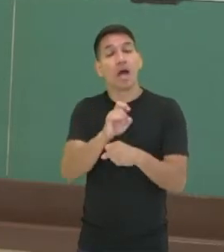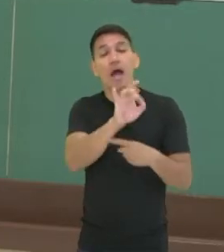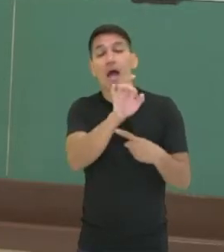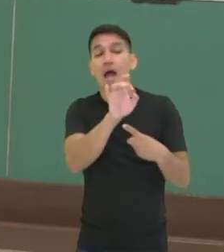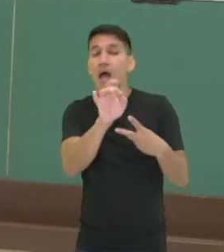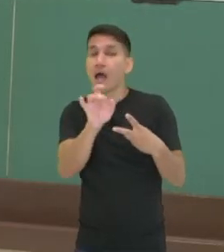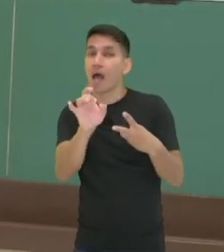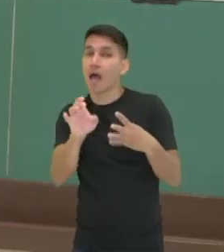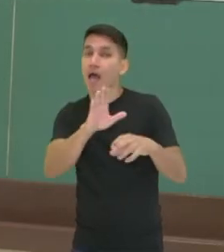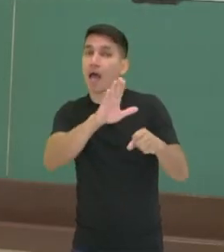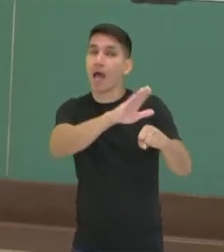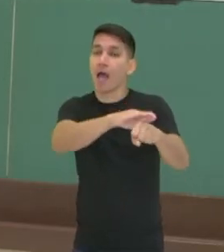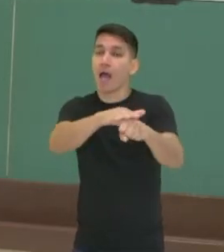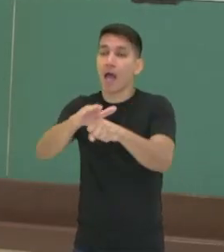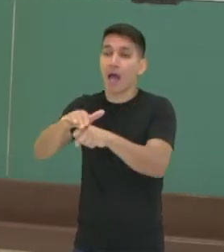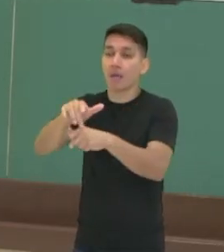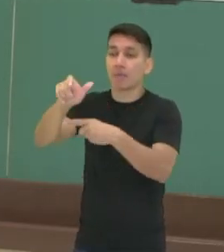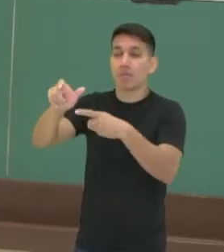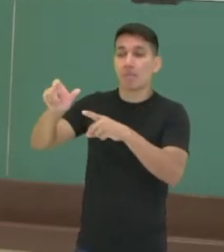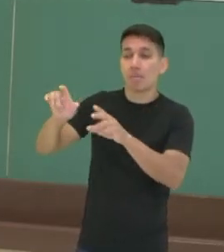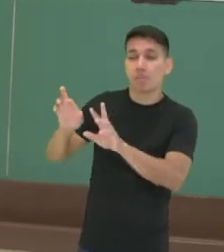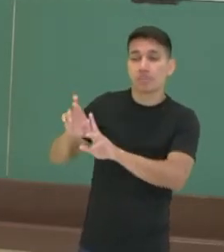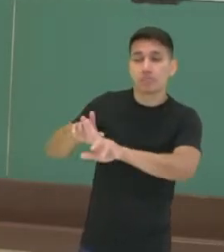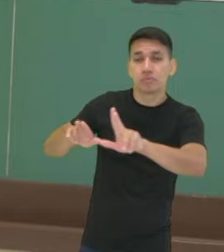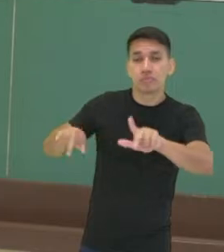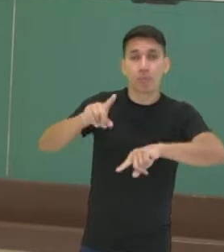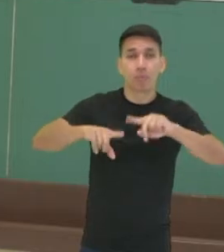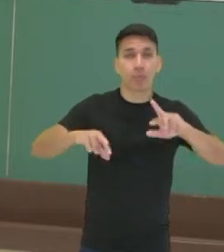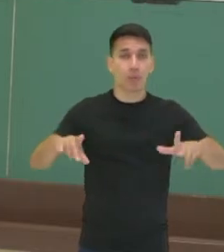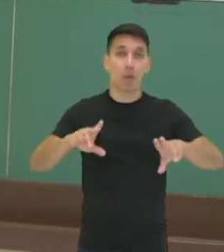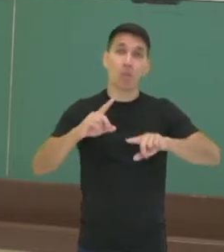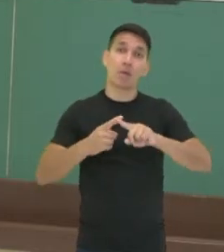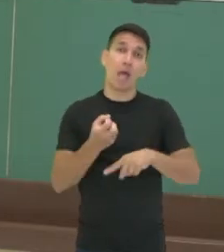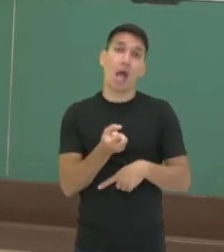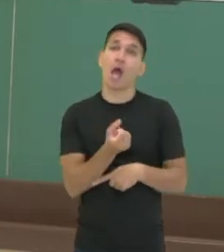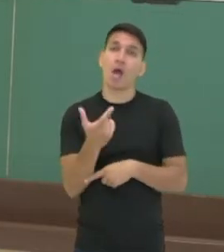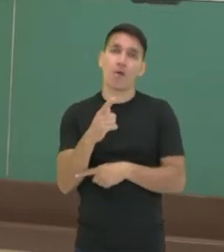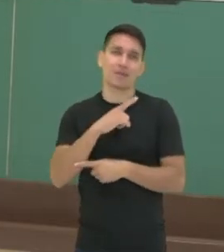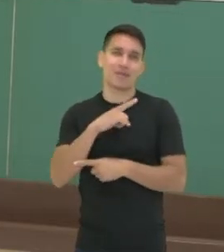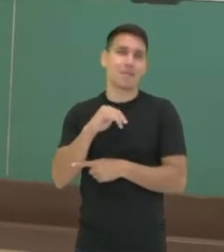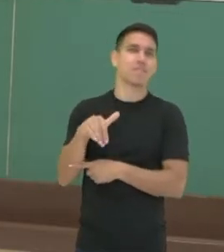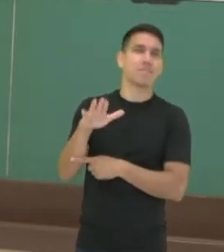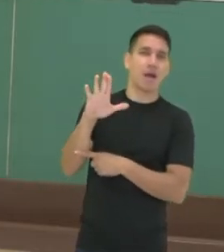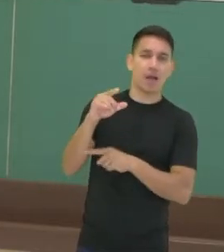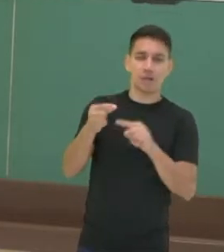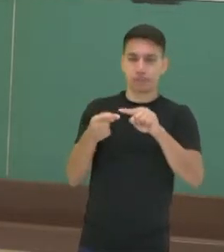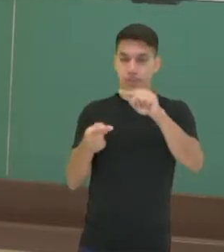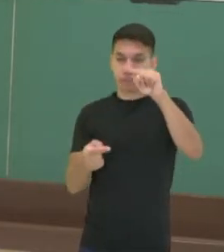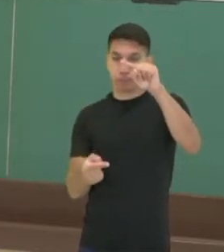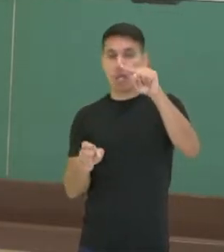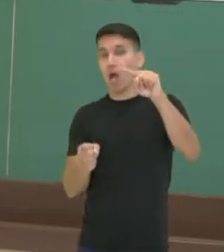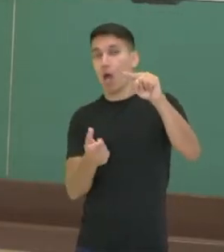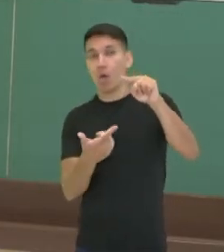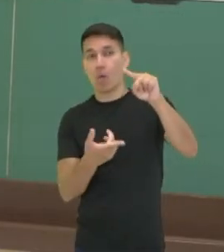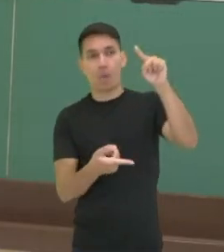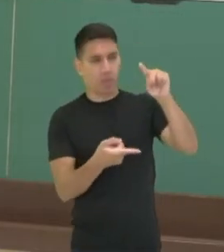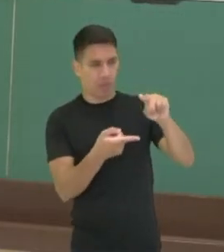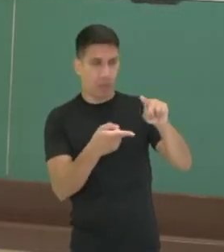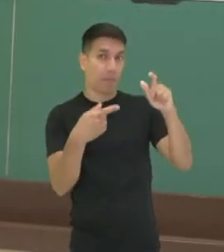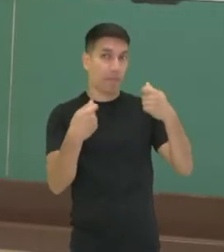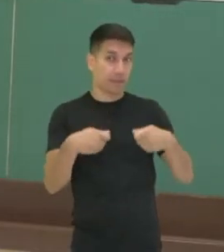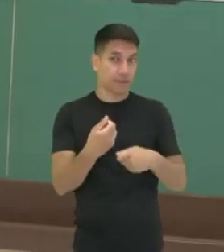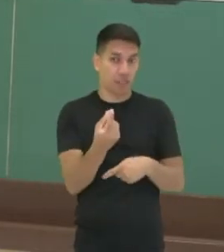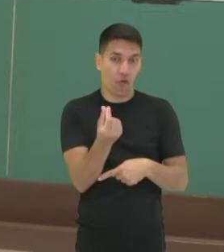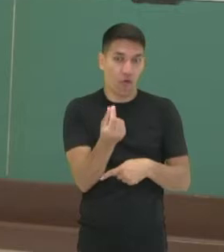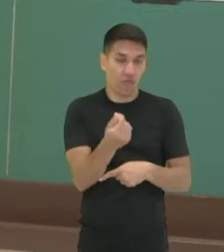embalagem. Então, tem que ver certinho isso, porque às vezes uma vem um pouquinho mais, um pouquinho menos, mas tem que ver o preço real daquele produto, né? Não